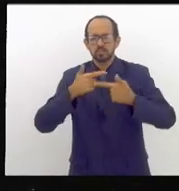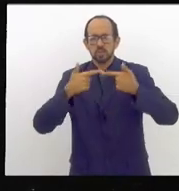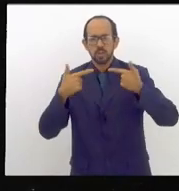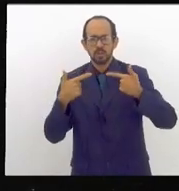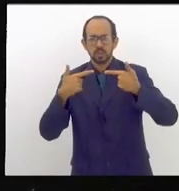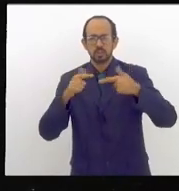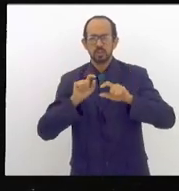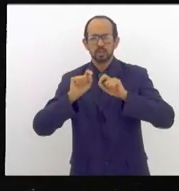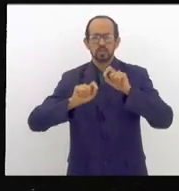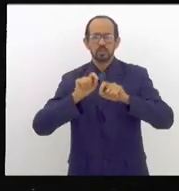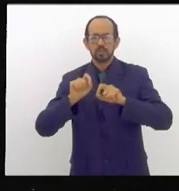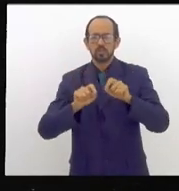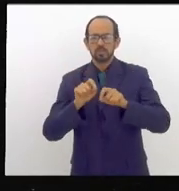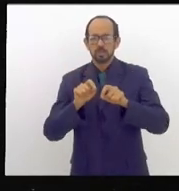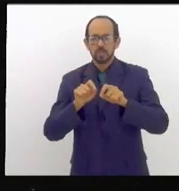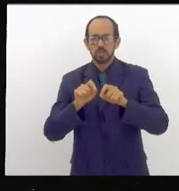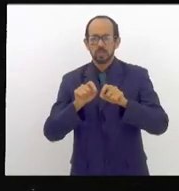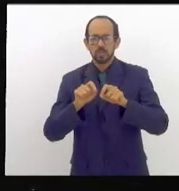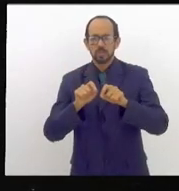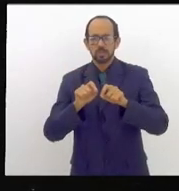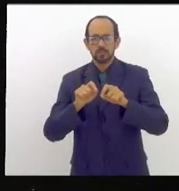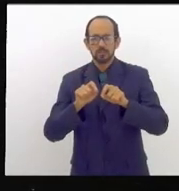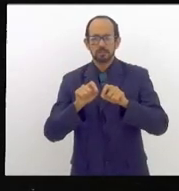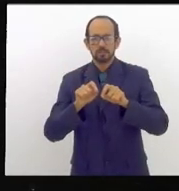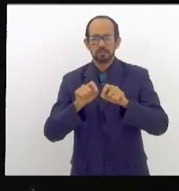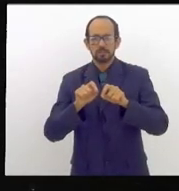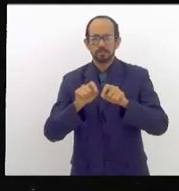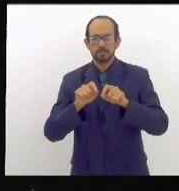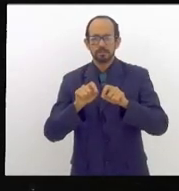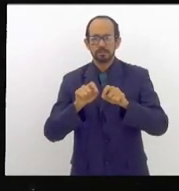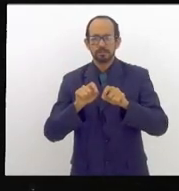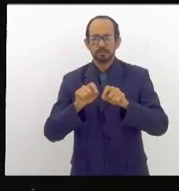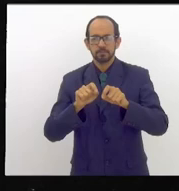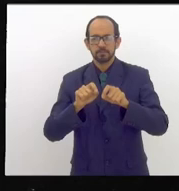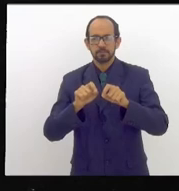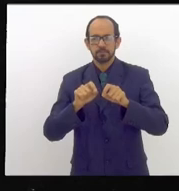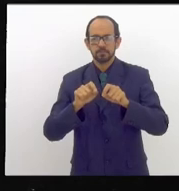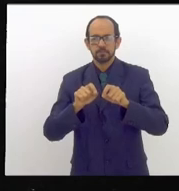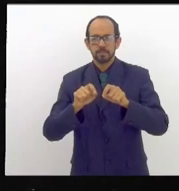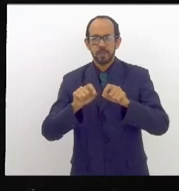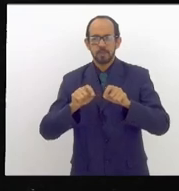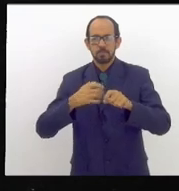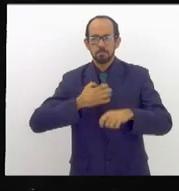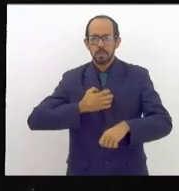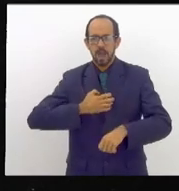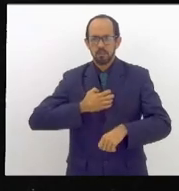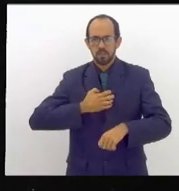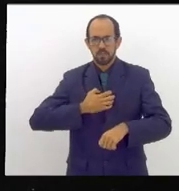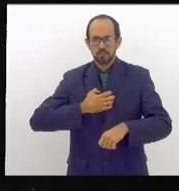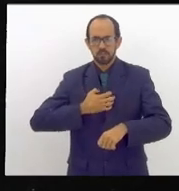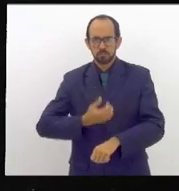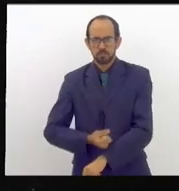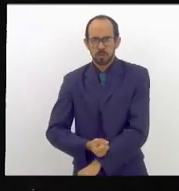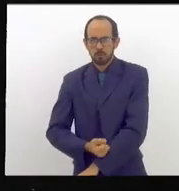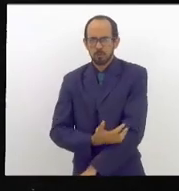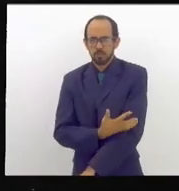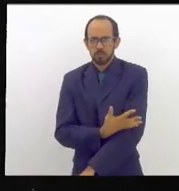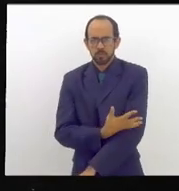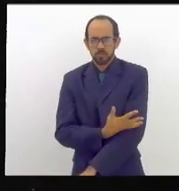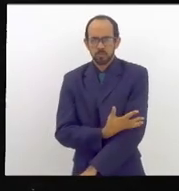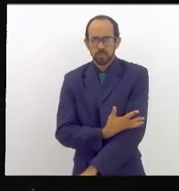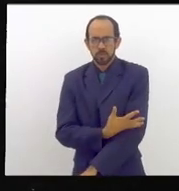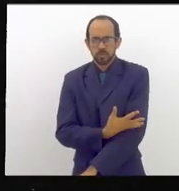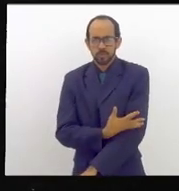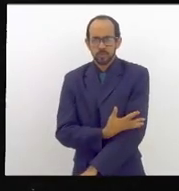nesse plenário eu cantei algumas vezes também fiquei brava Me emocionei daqui